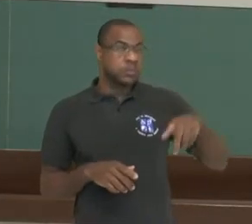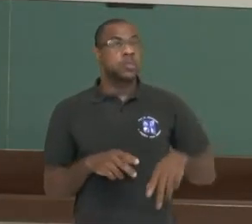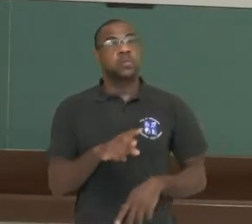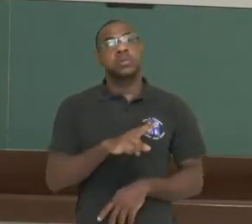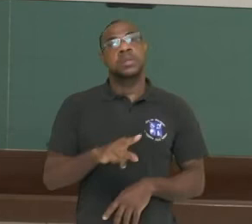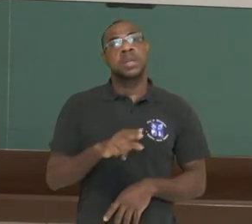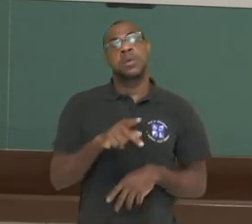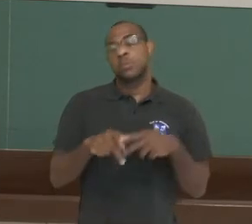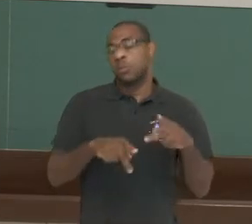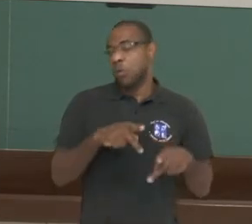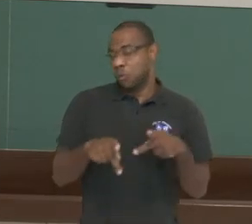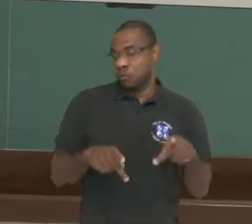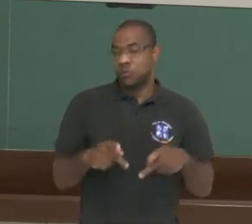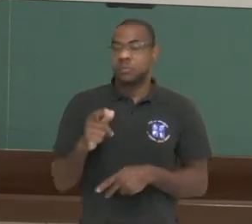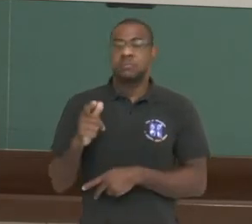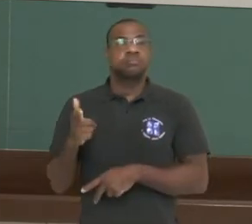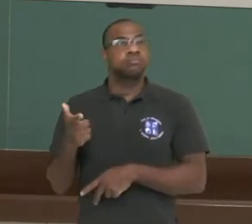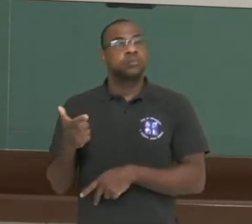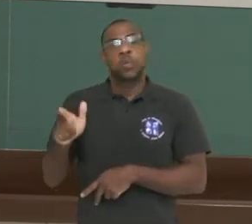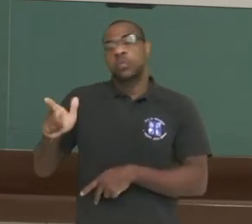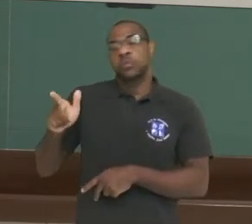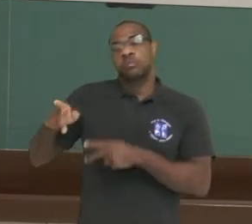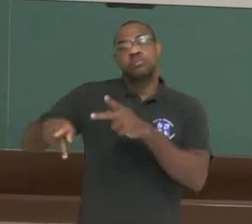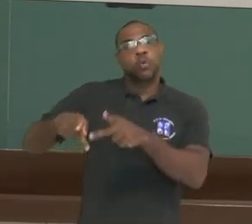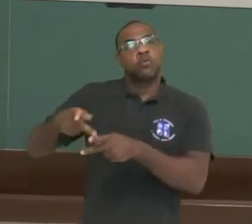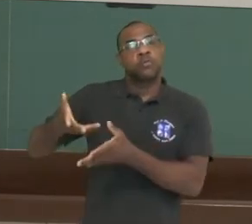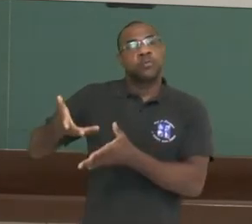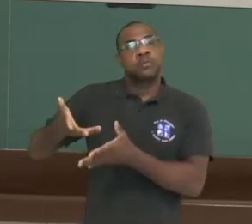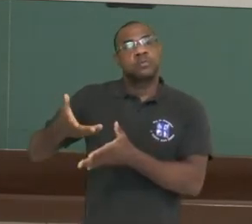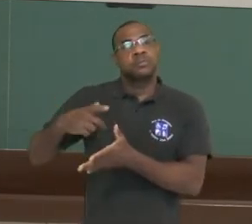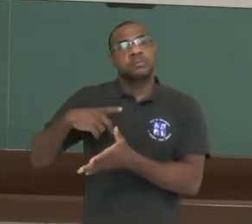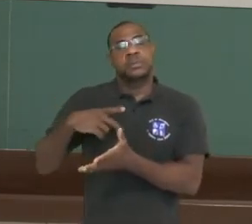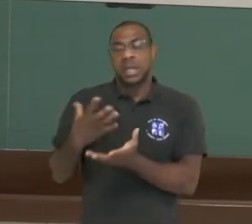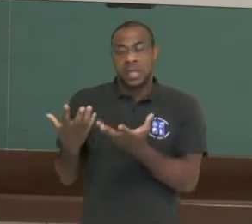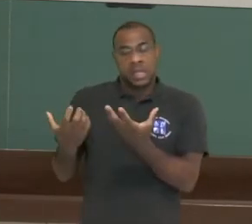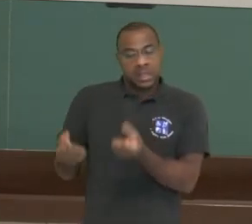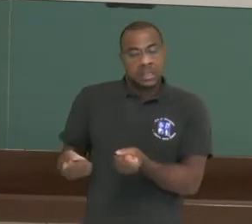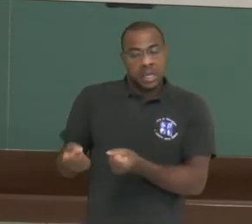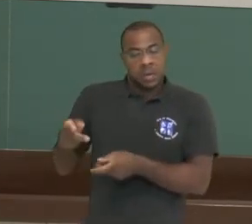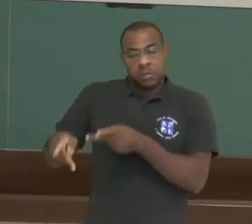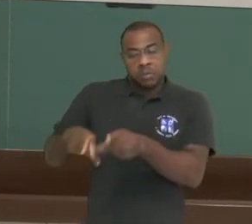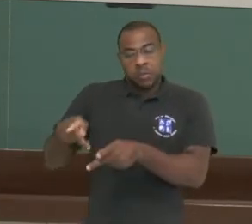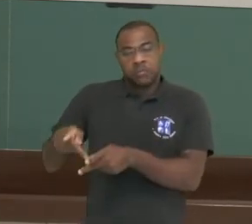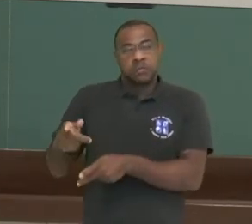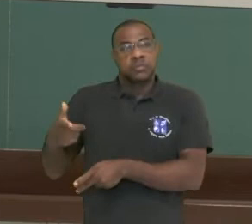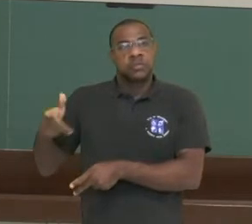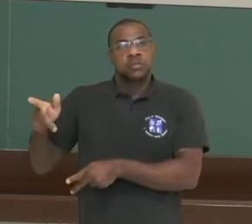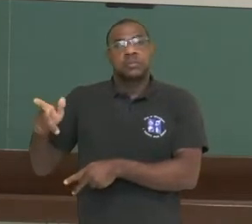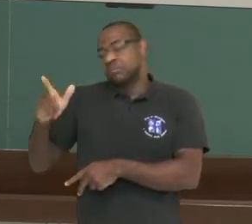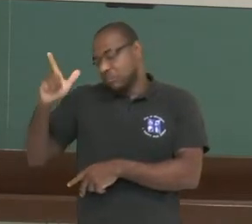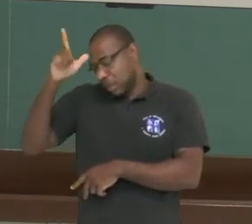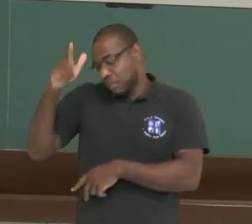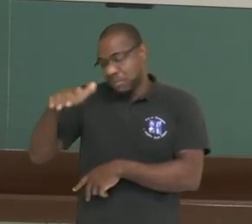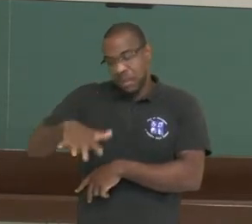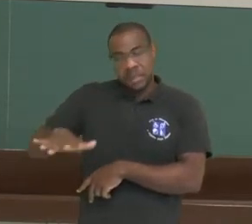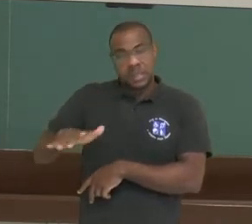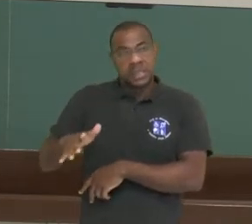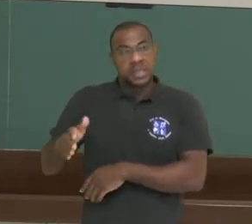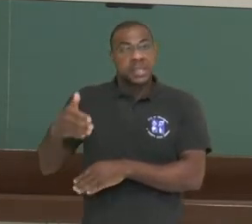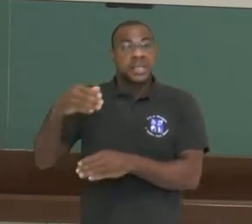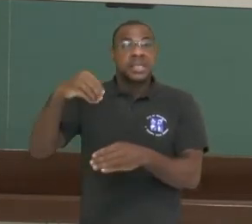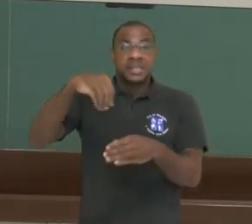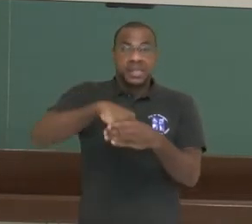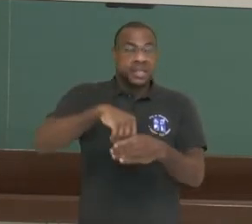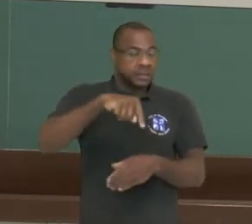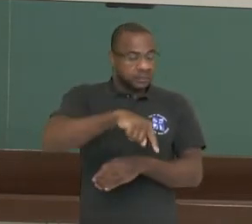até porque o império é muito grande, e meio que aceitar esses povos estrangeiros germânicos, né, dentro do exército como uma espécie